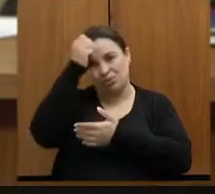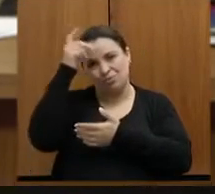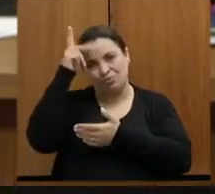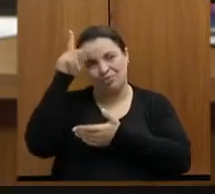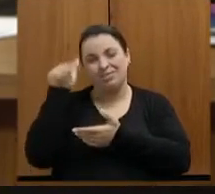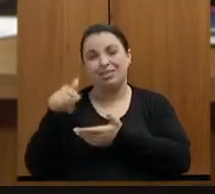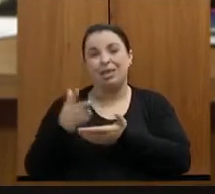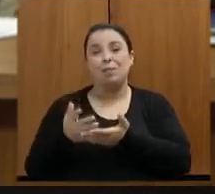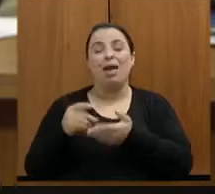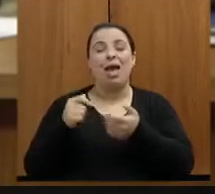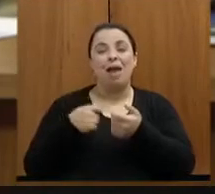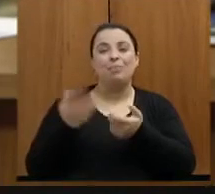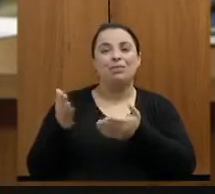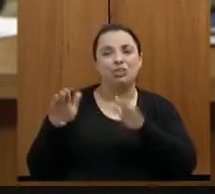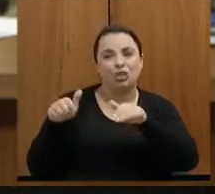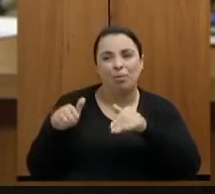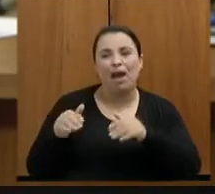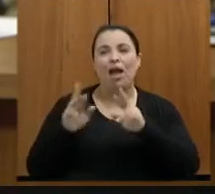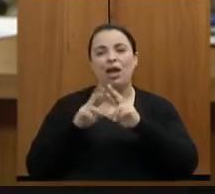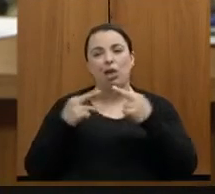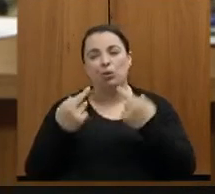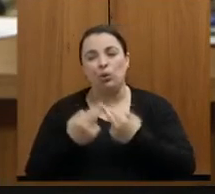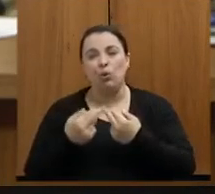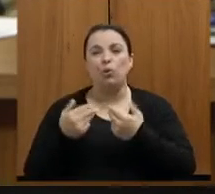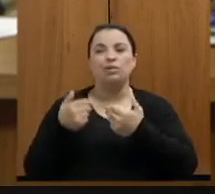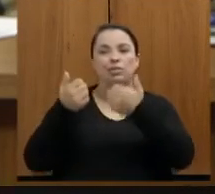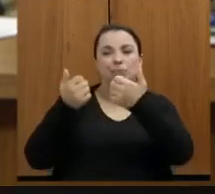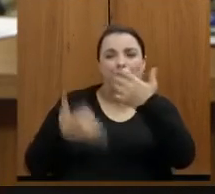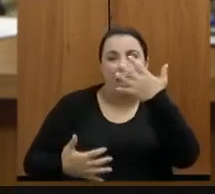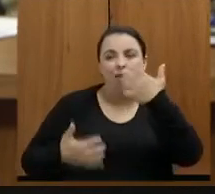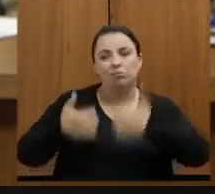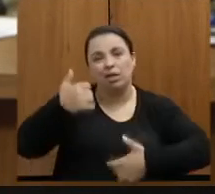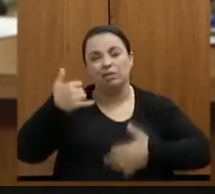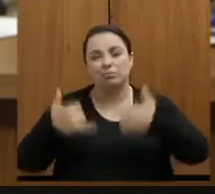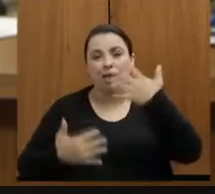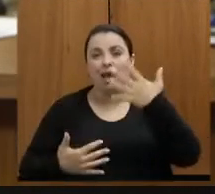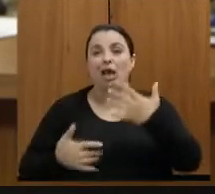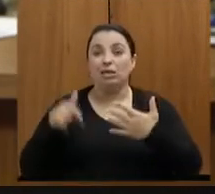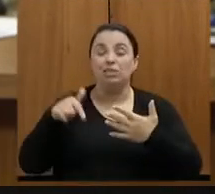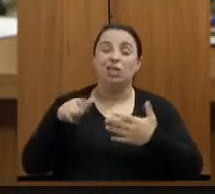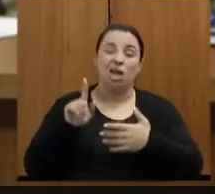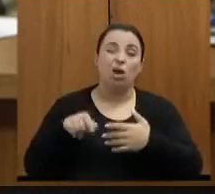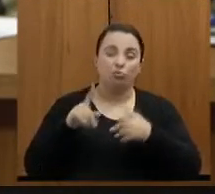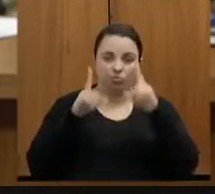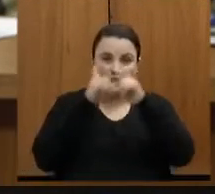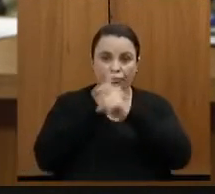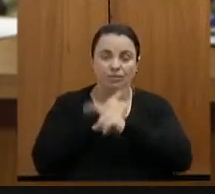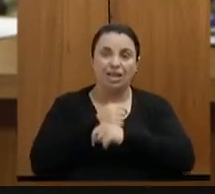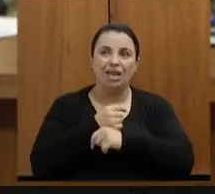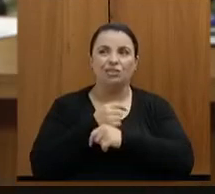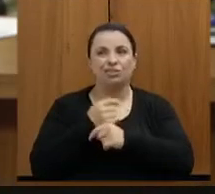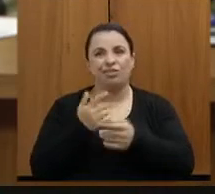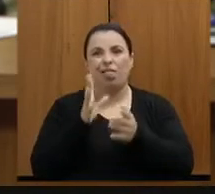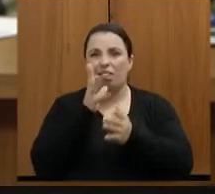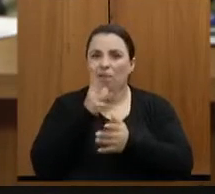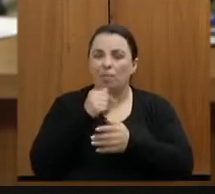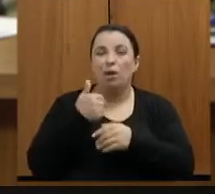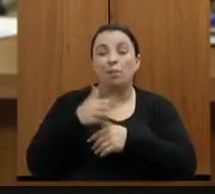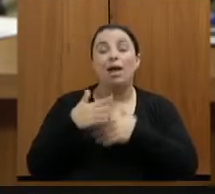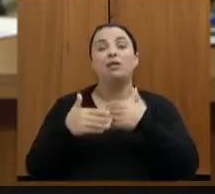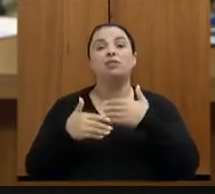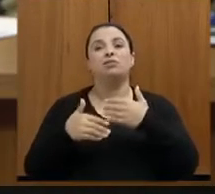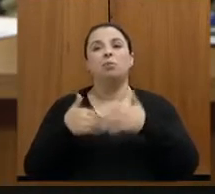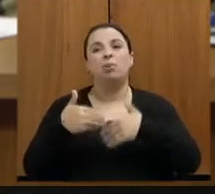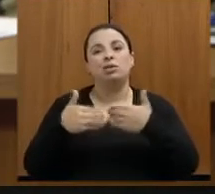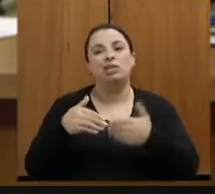treinamento, reuniões, acontece bastante. E, algumas vezes, também, dentro do município, gente tem algumas